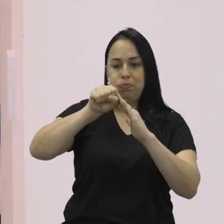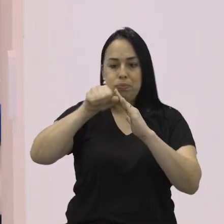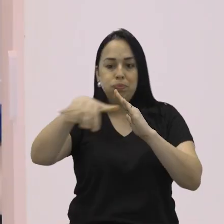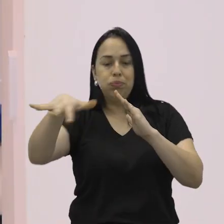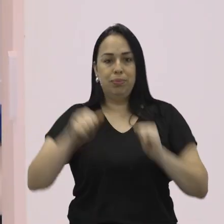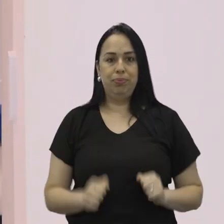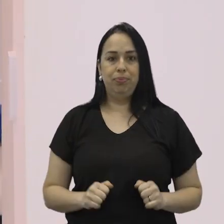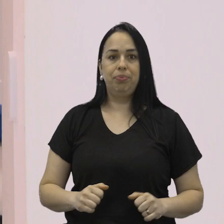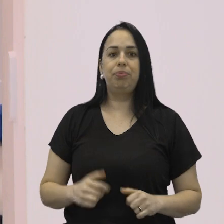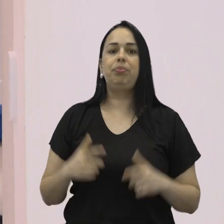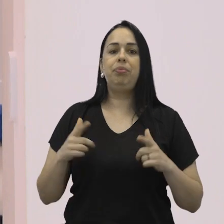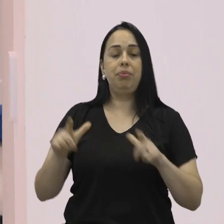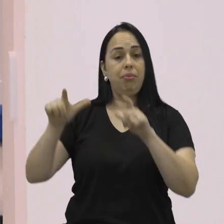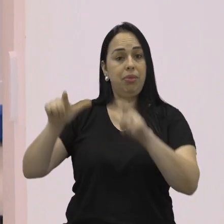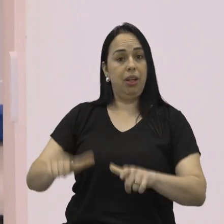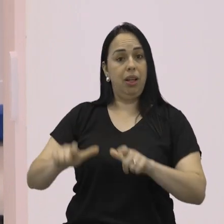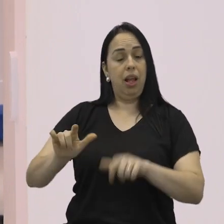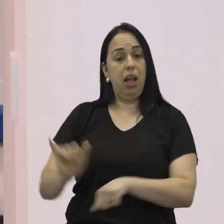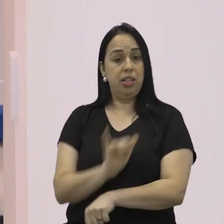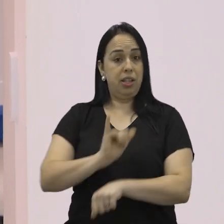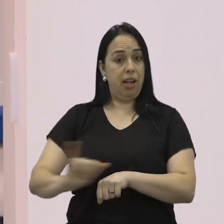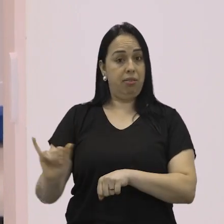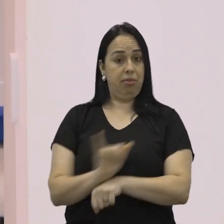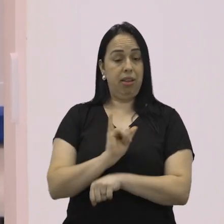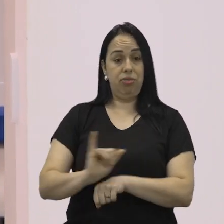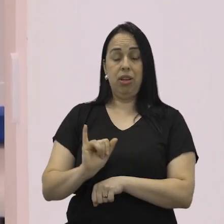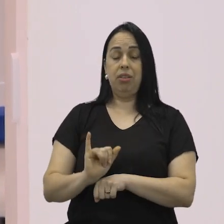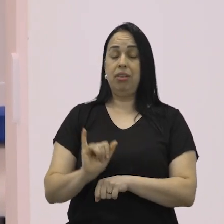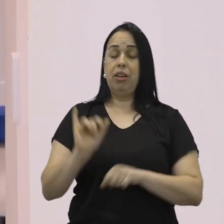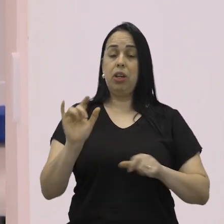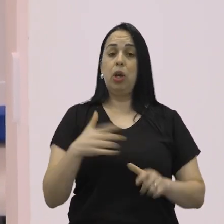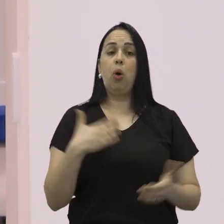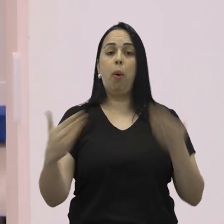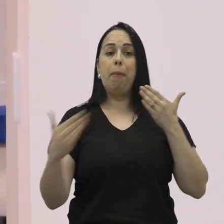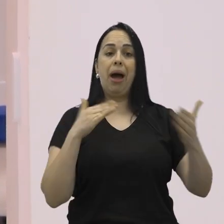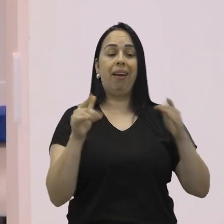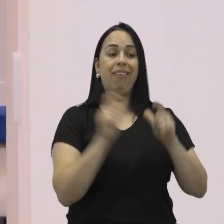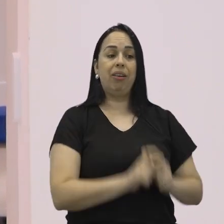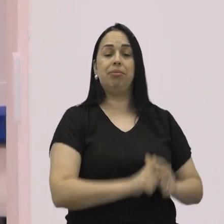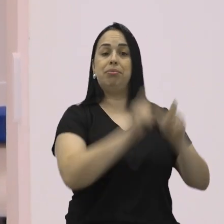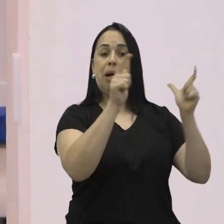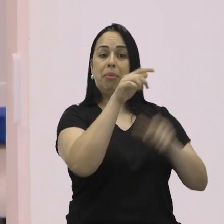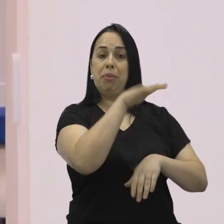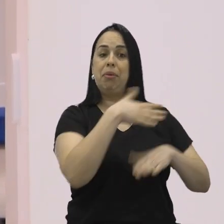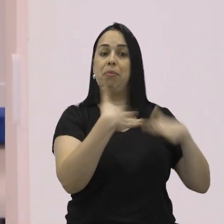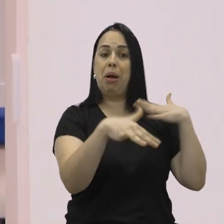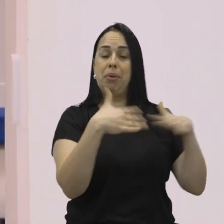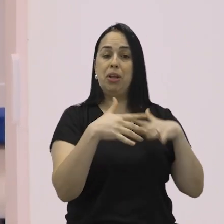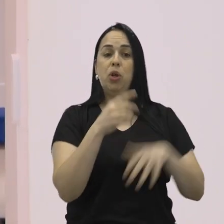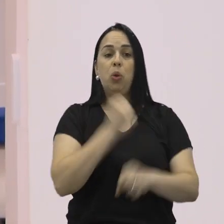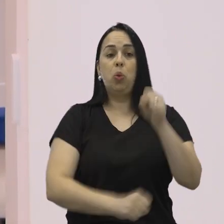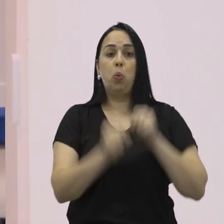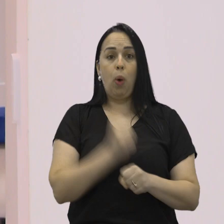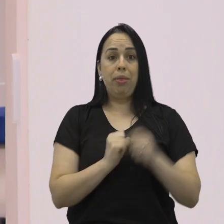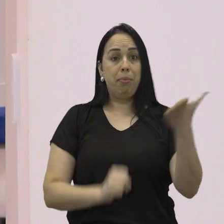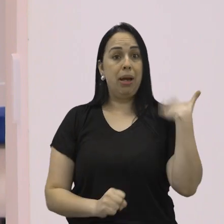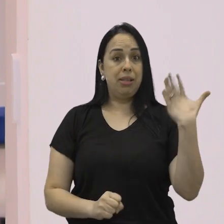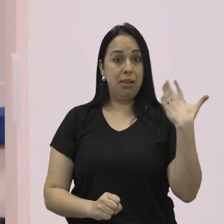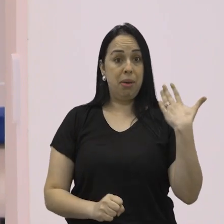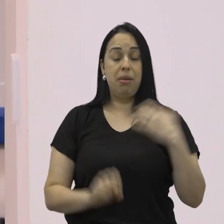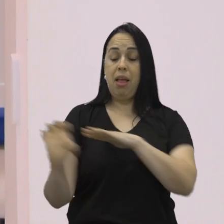aí a escolha da Clínica faz parte de um movimento maior dados do IBGE apontam que em